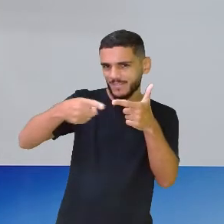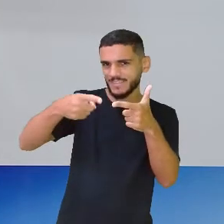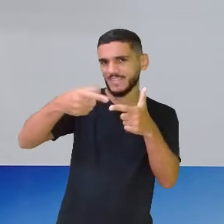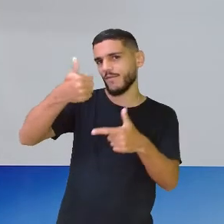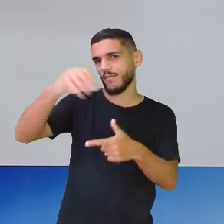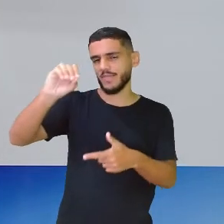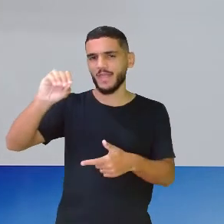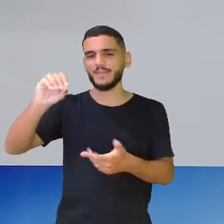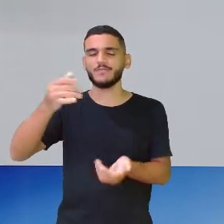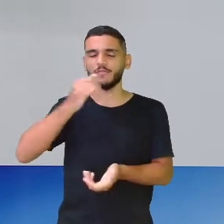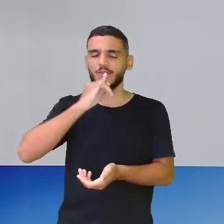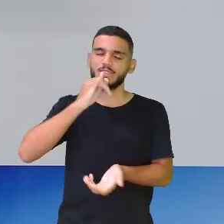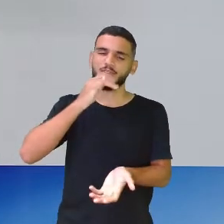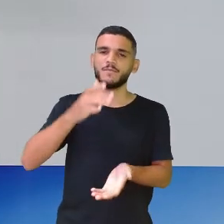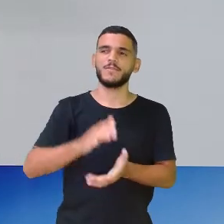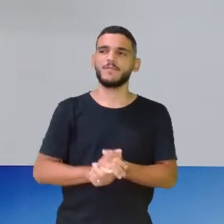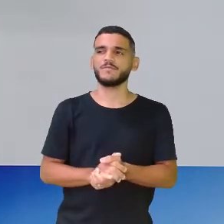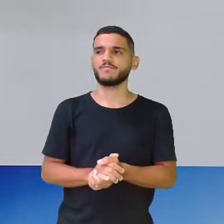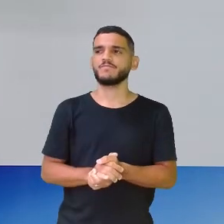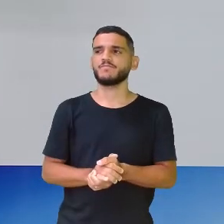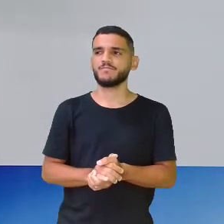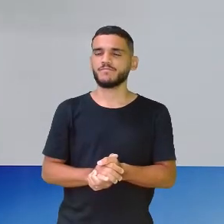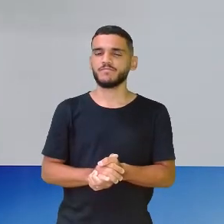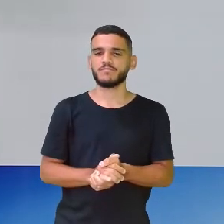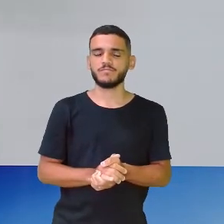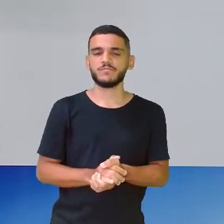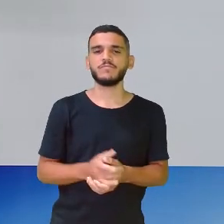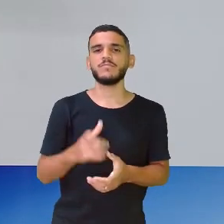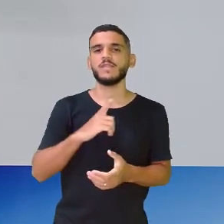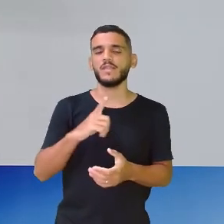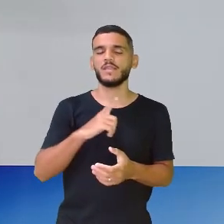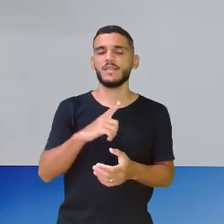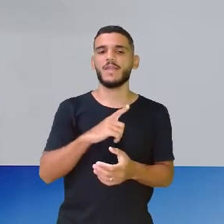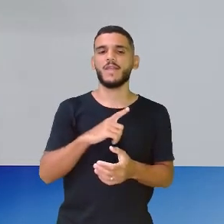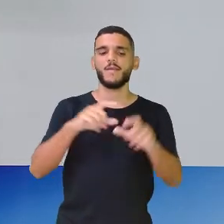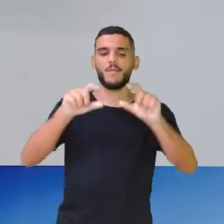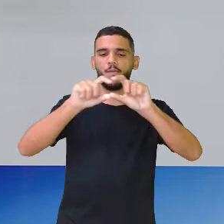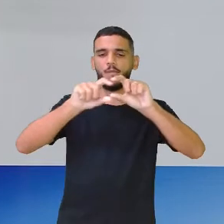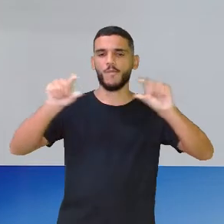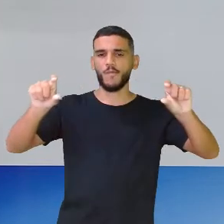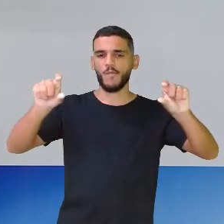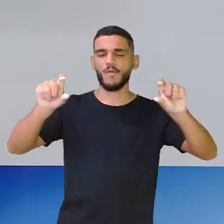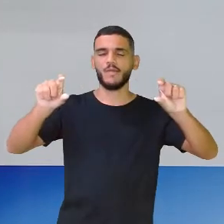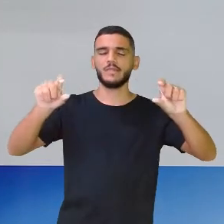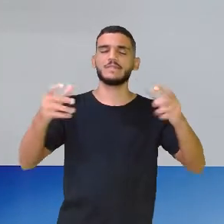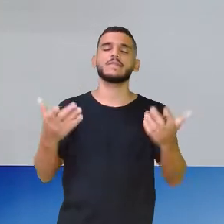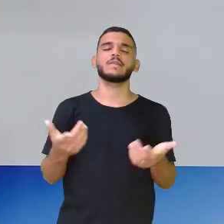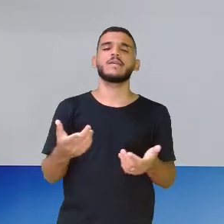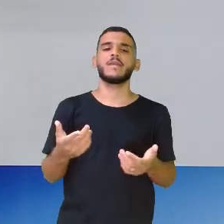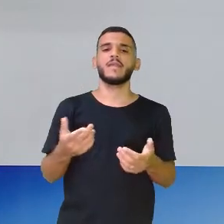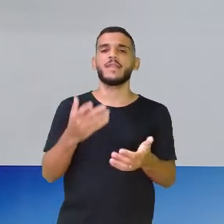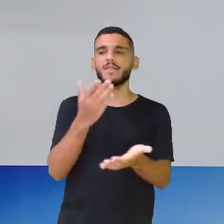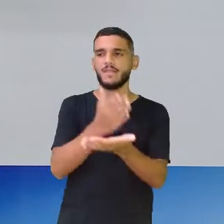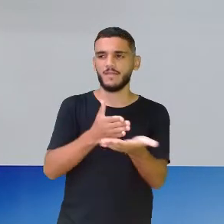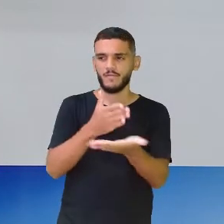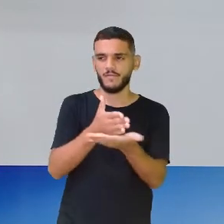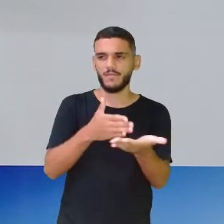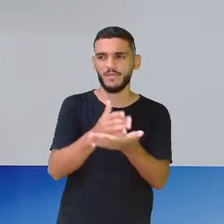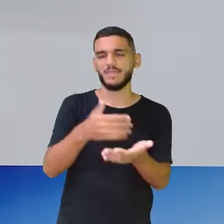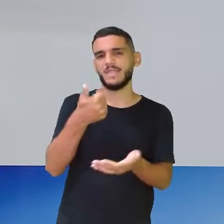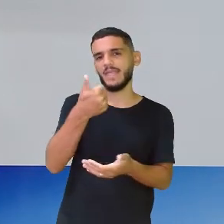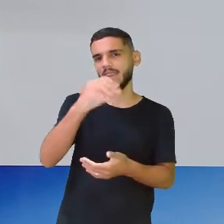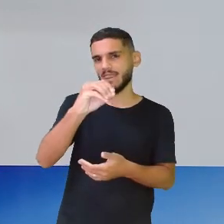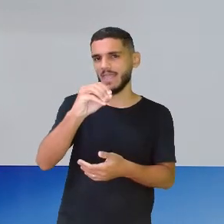Eu pego o meu inteiro e divido em 10 partes. Só que dessa vez, eu vou fazer uma divisão um